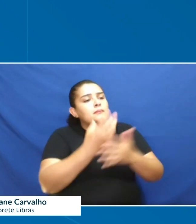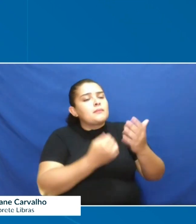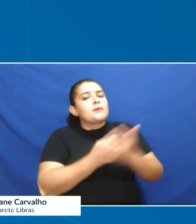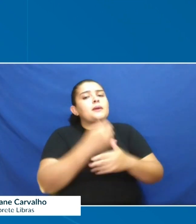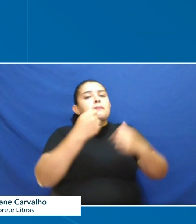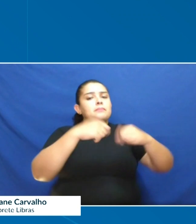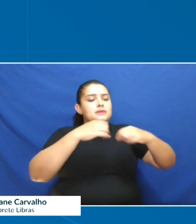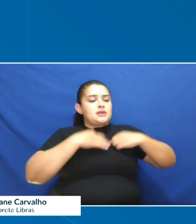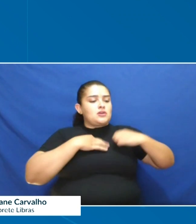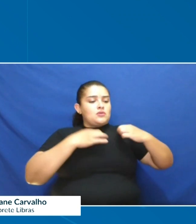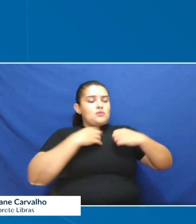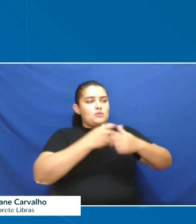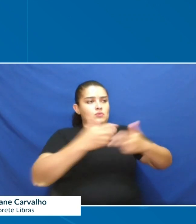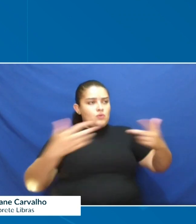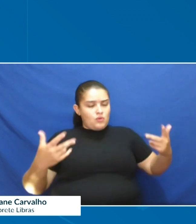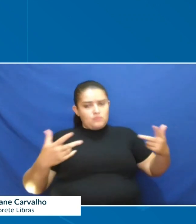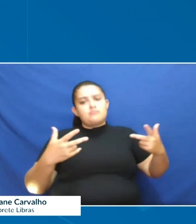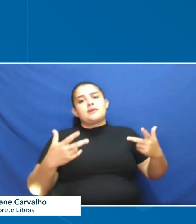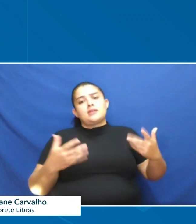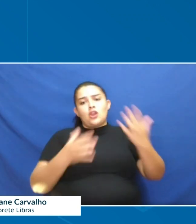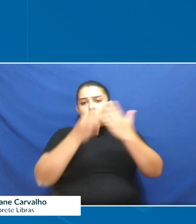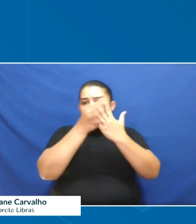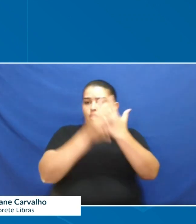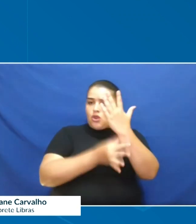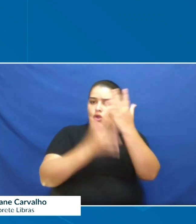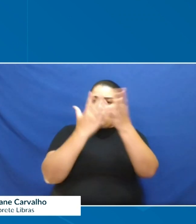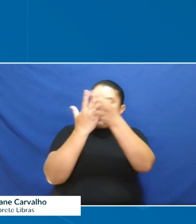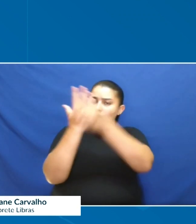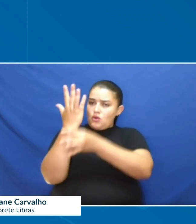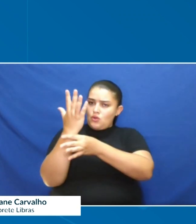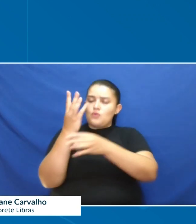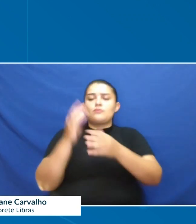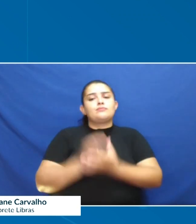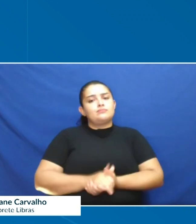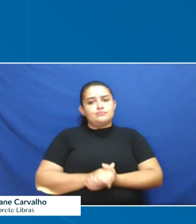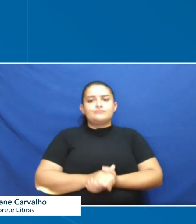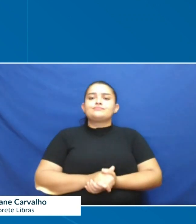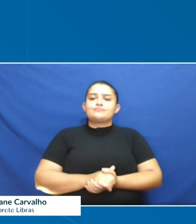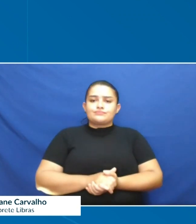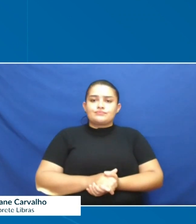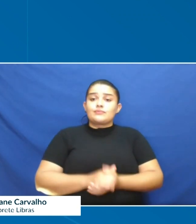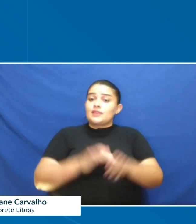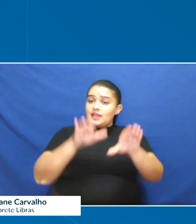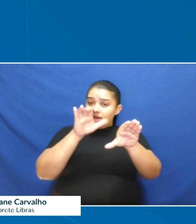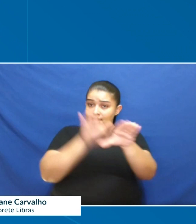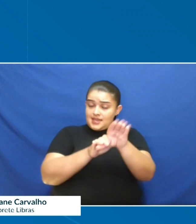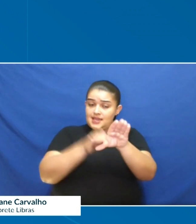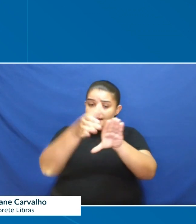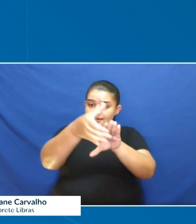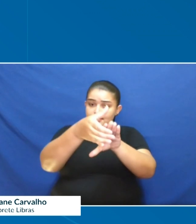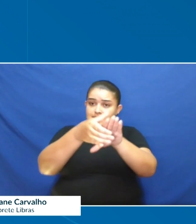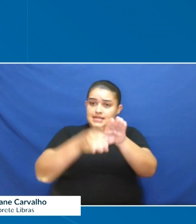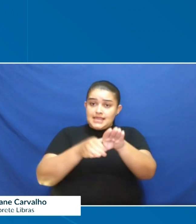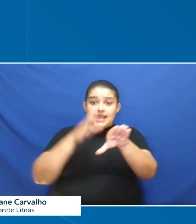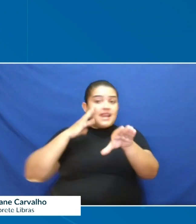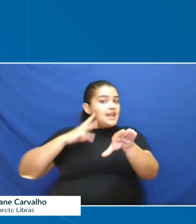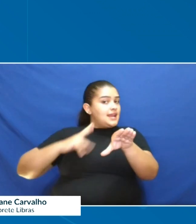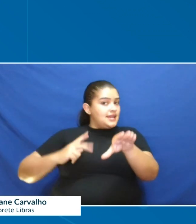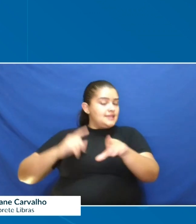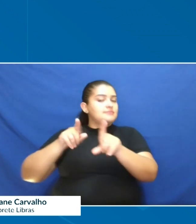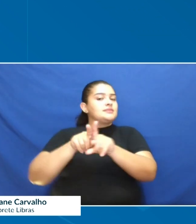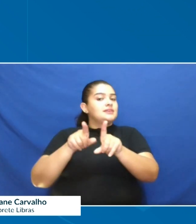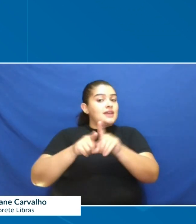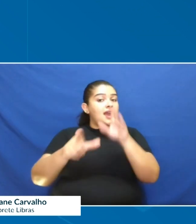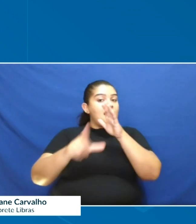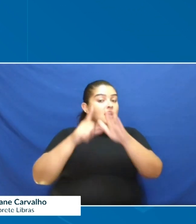sapato, com luva, com uniforme, com sapatos limpos, porque você tem a limpeza dos sapatos antes de